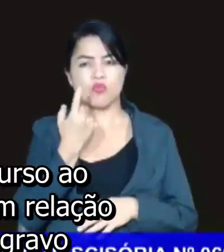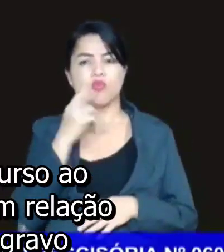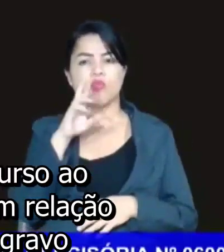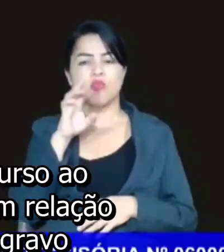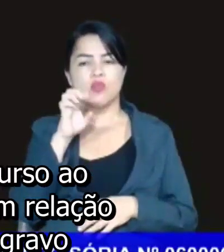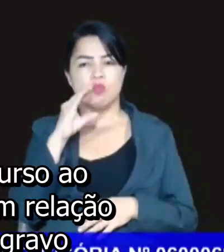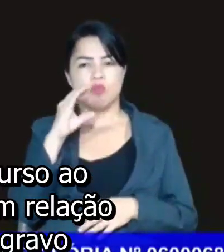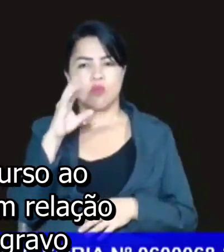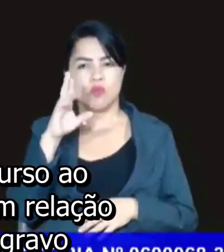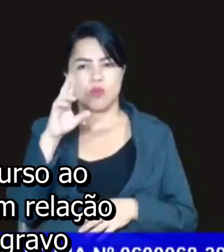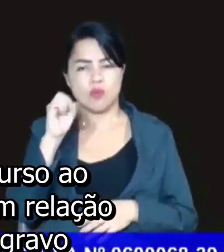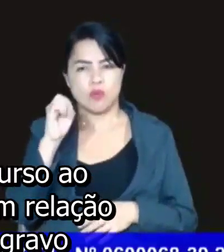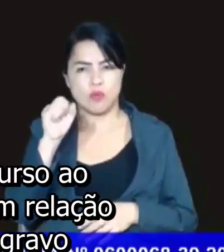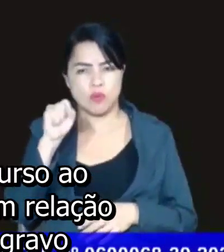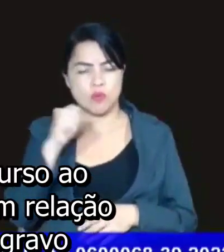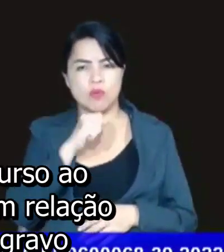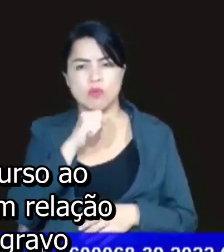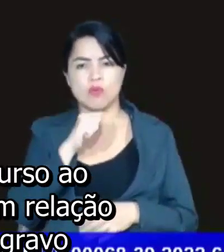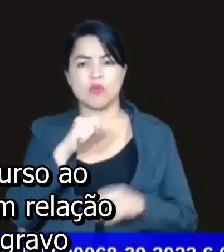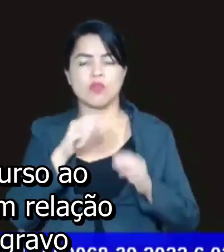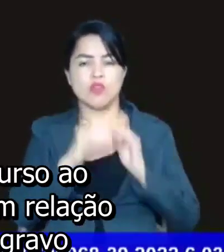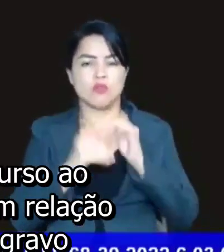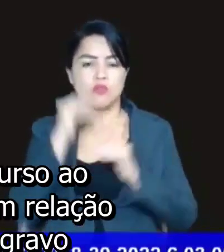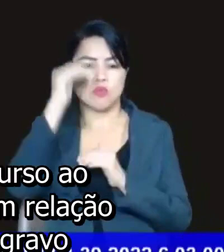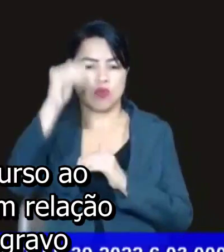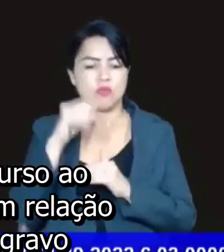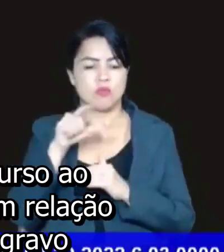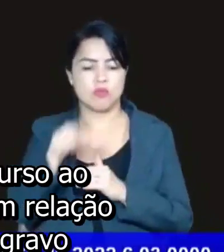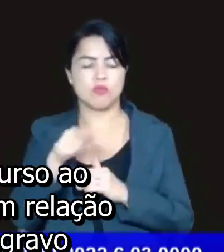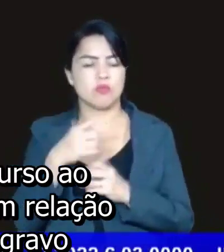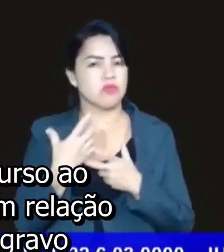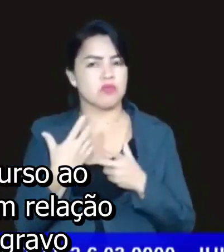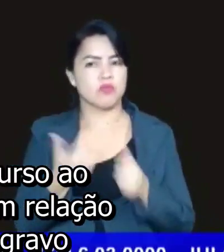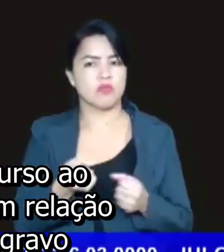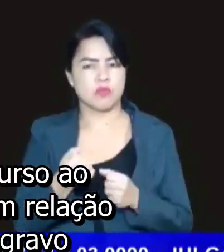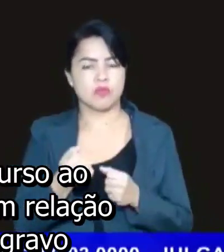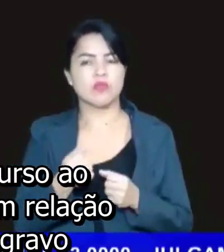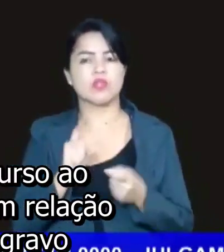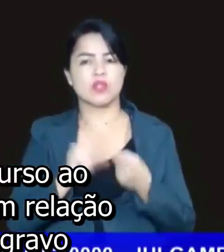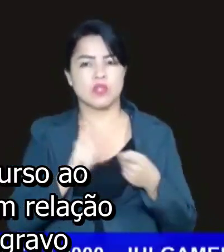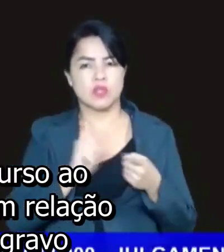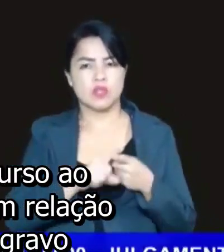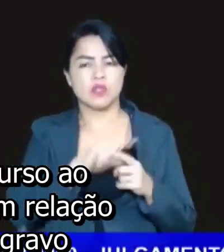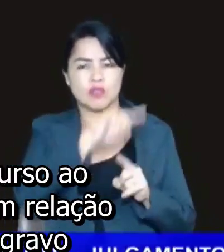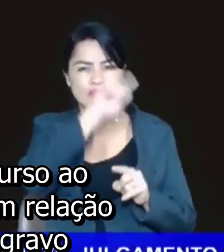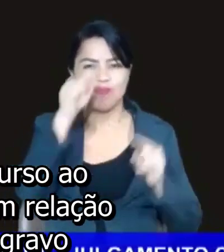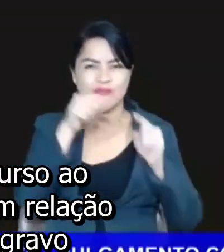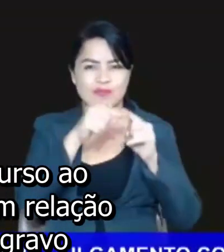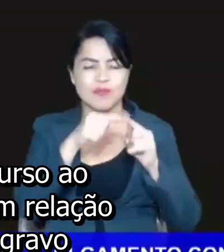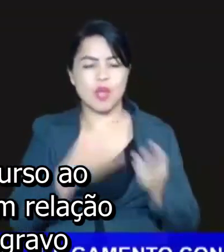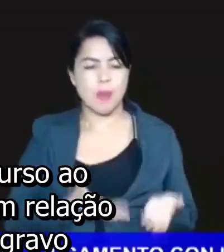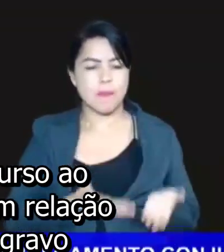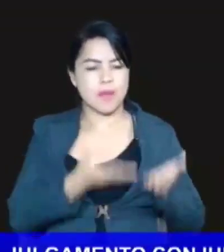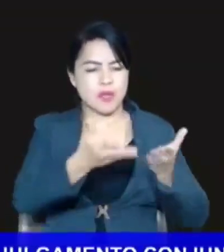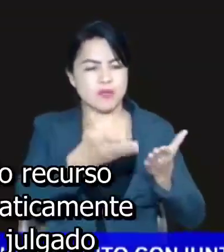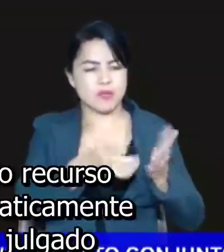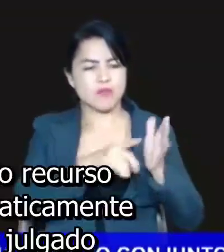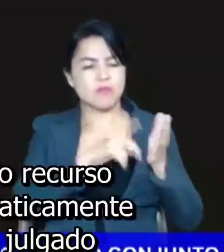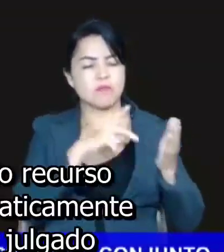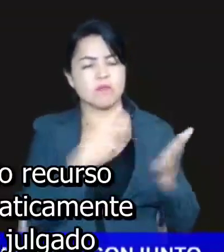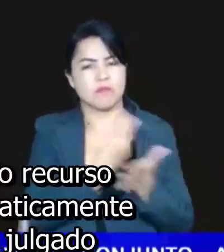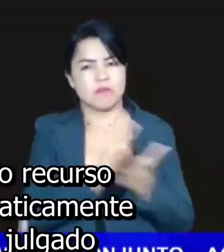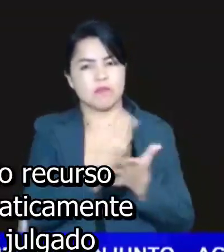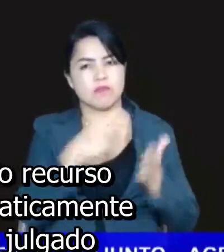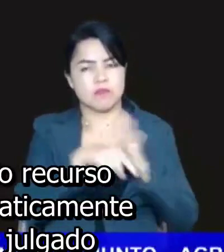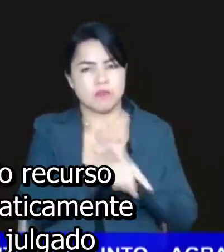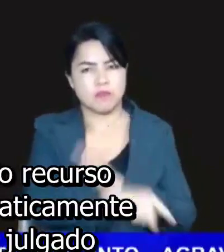Superior Eleitoral, o qual não foi admitido. Em relação a essa decisão inicial, houve a apresentação de agravo, o